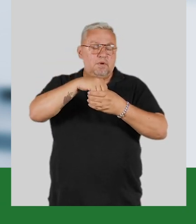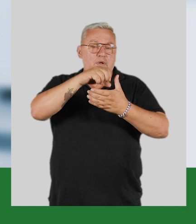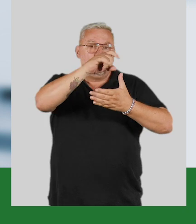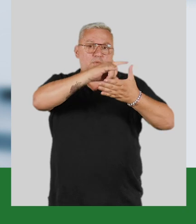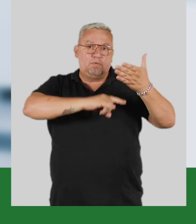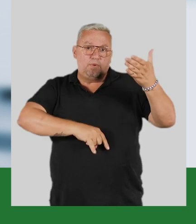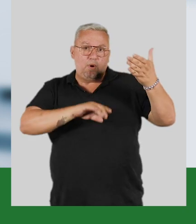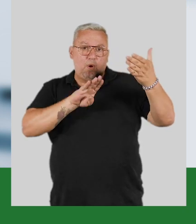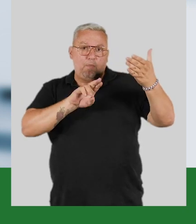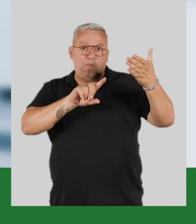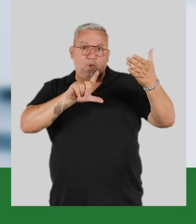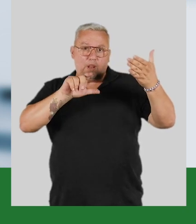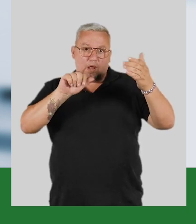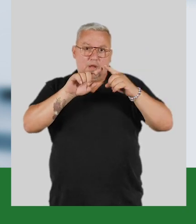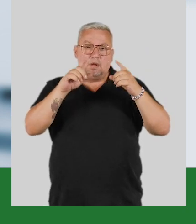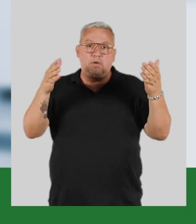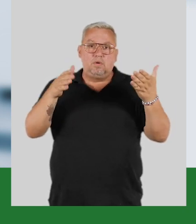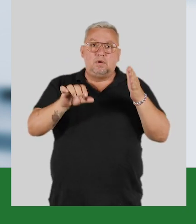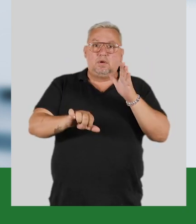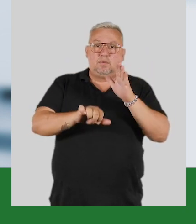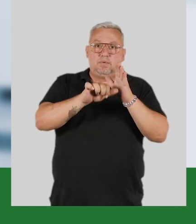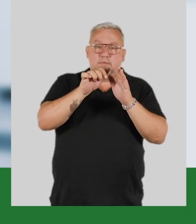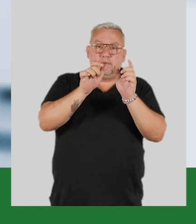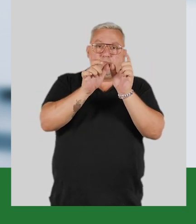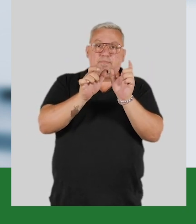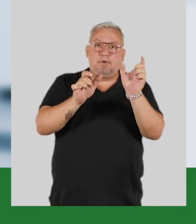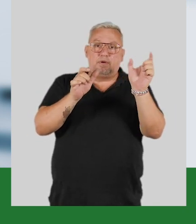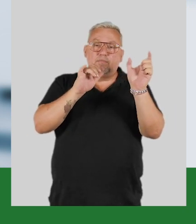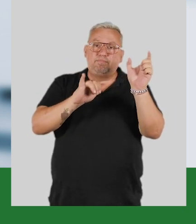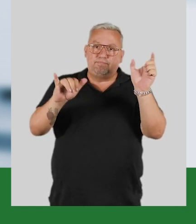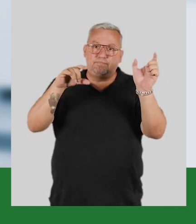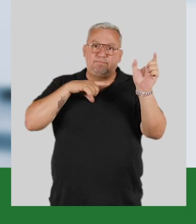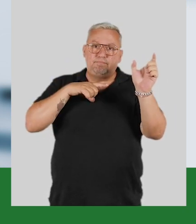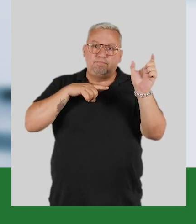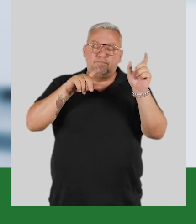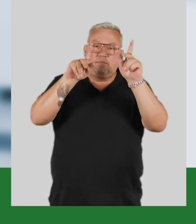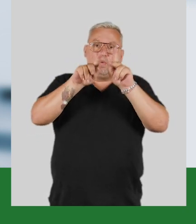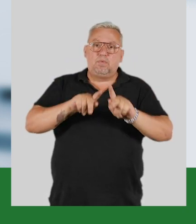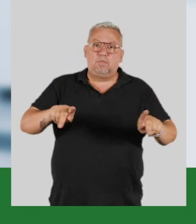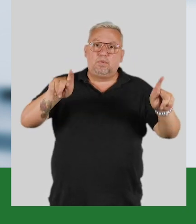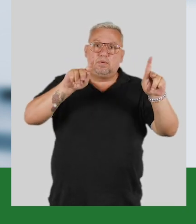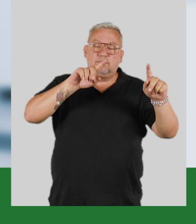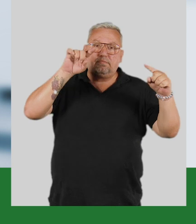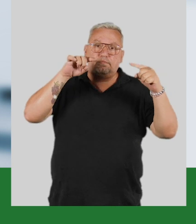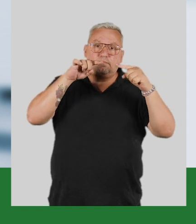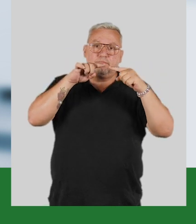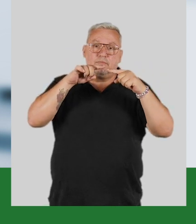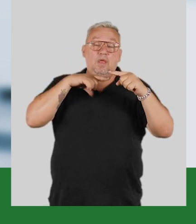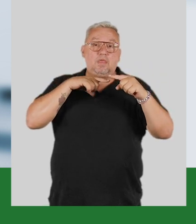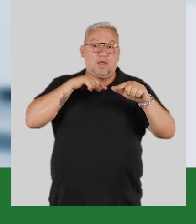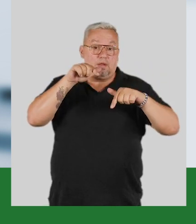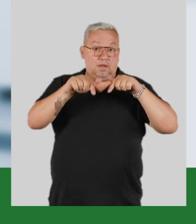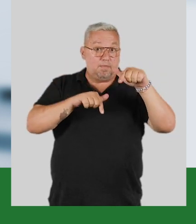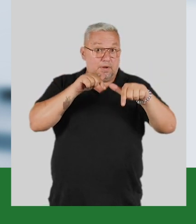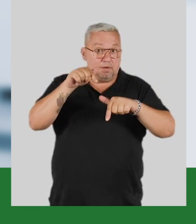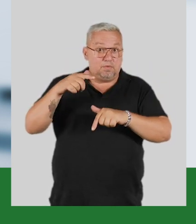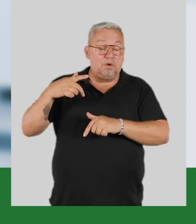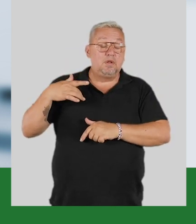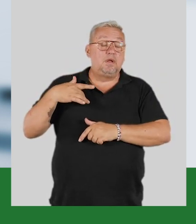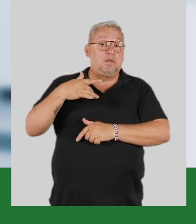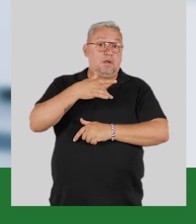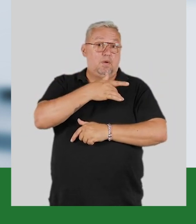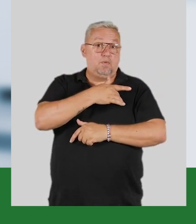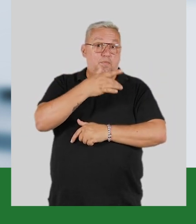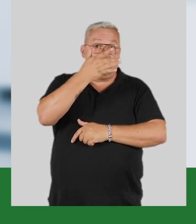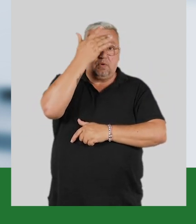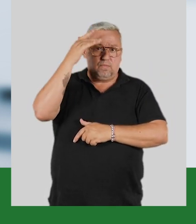do produto. Nessa primeira etapa da campanha, nós temos uma população-alvo específica. É composta por trabalhadores da saúde,